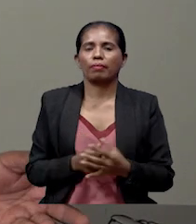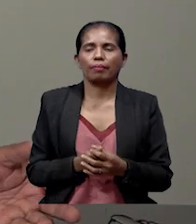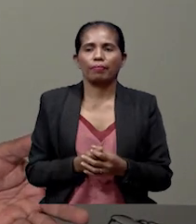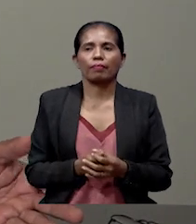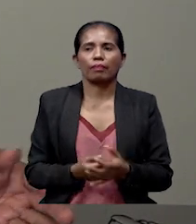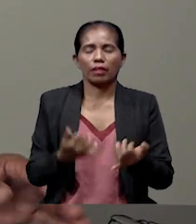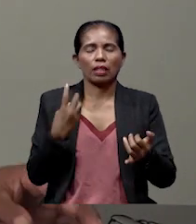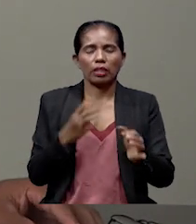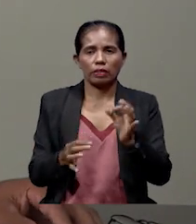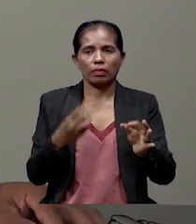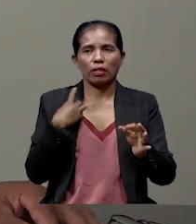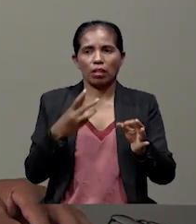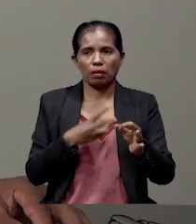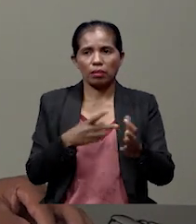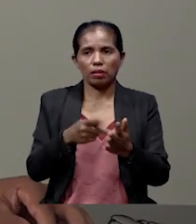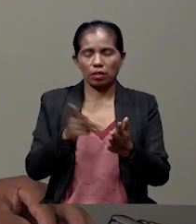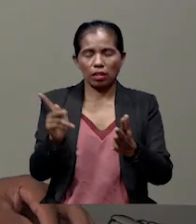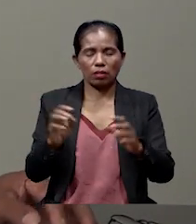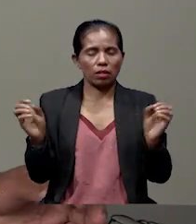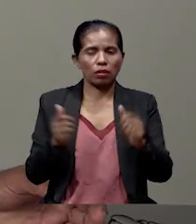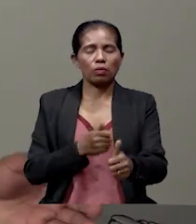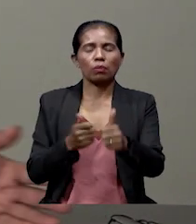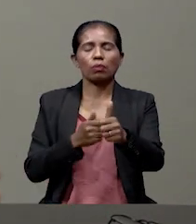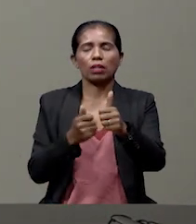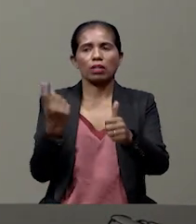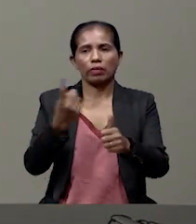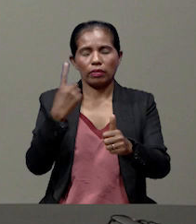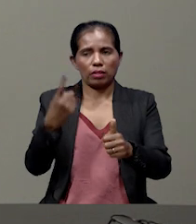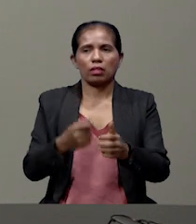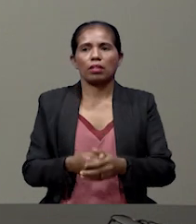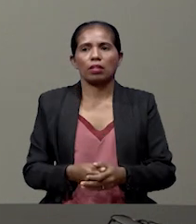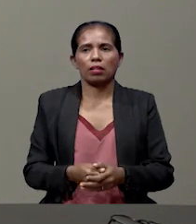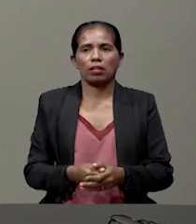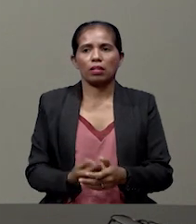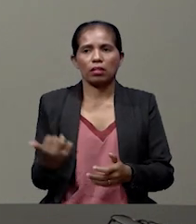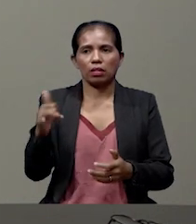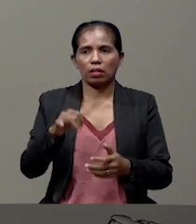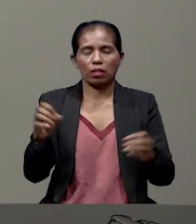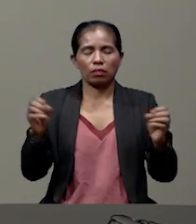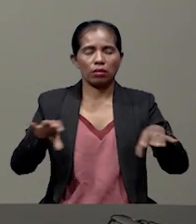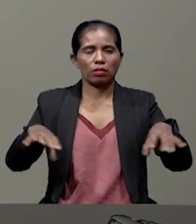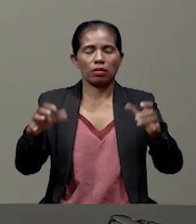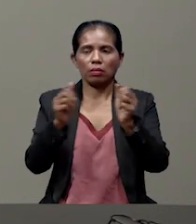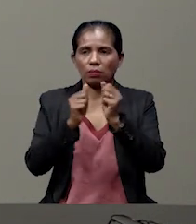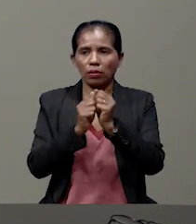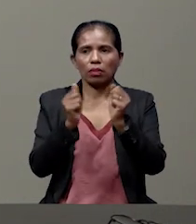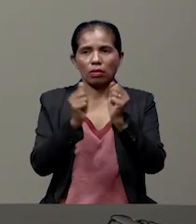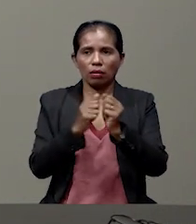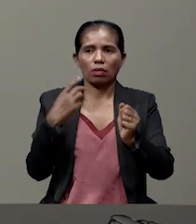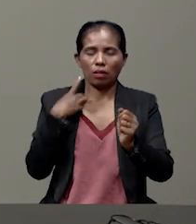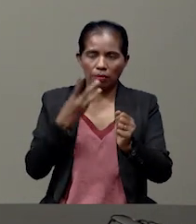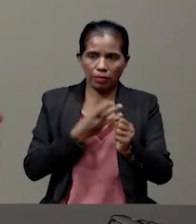250. E quando aplica o tu max la tour na fatin significa se la que coopera o ami. La que coopera o